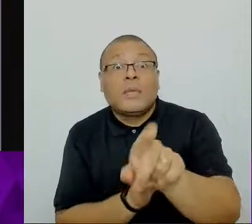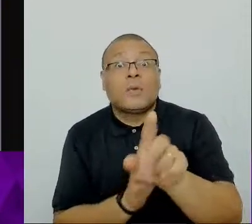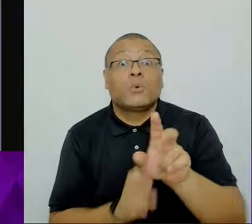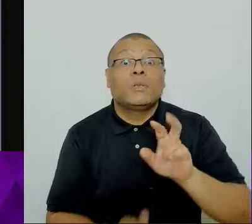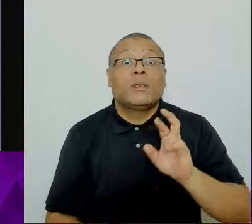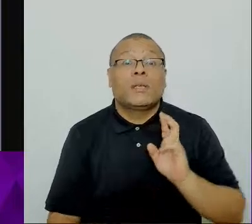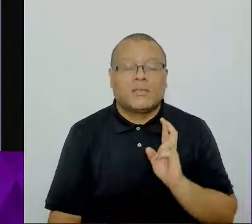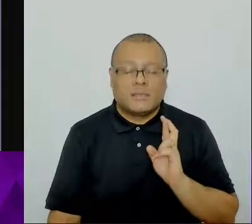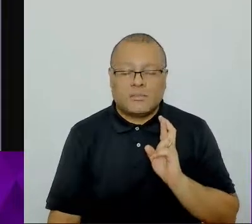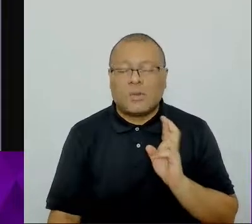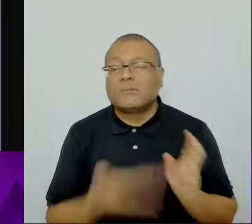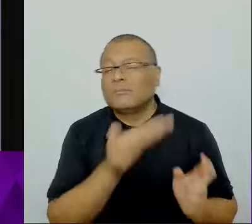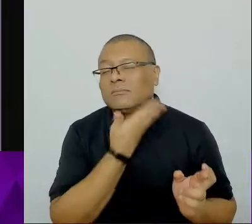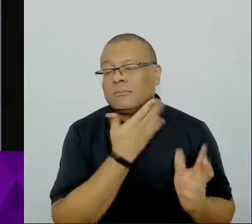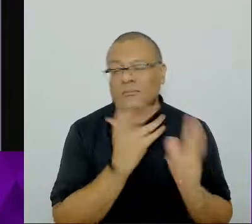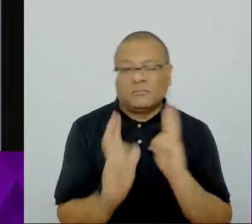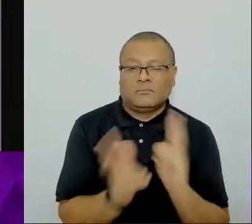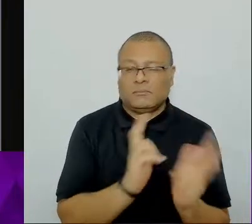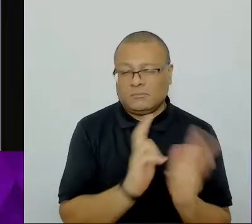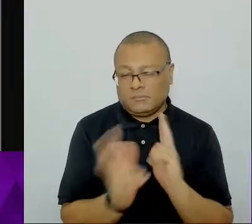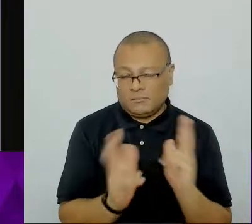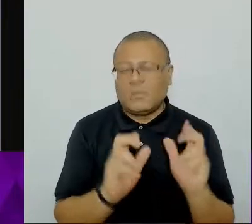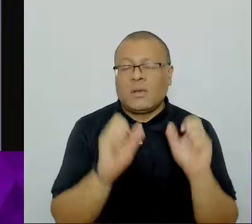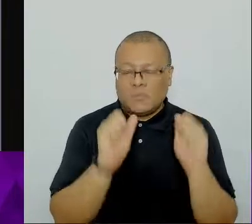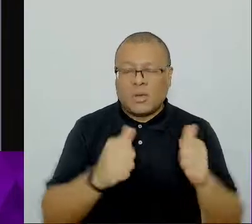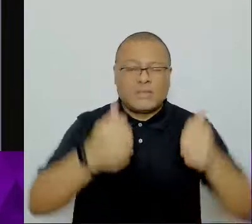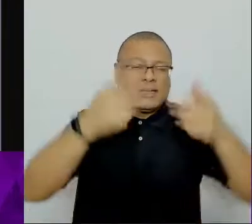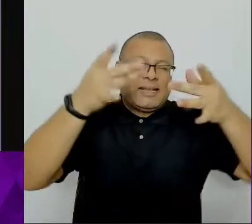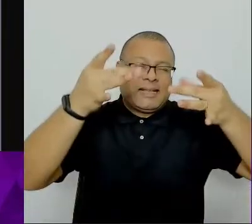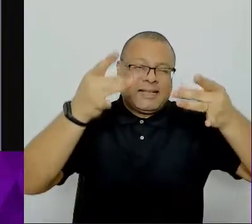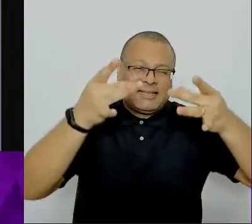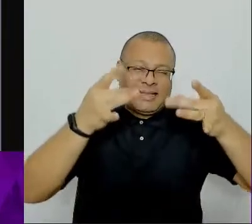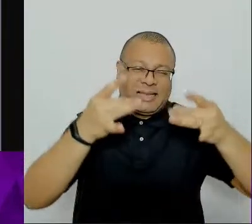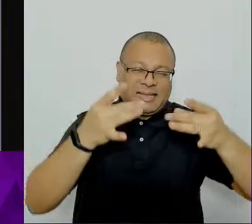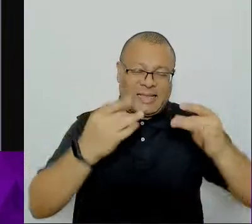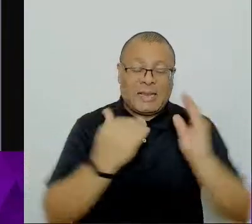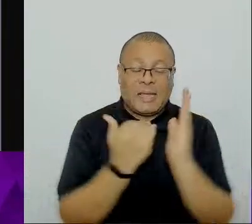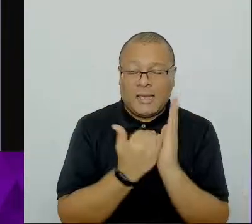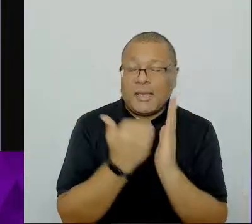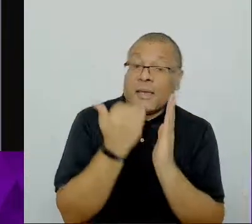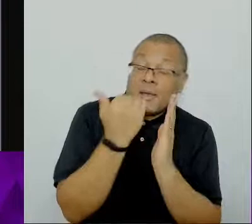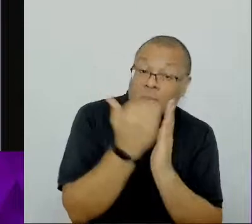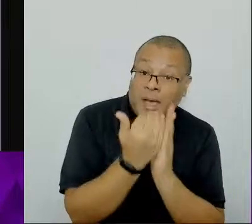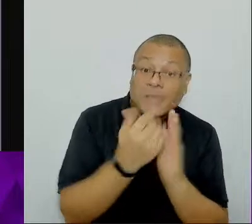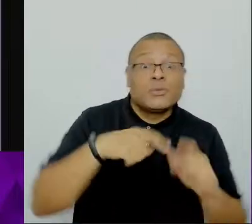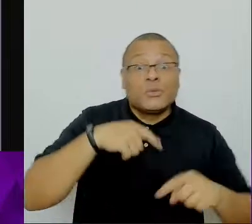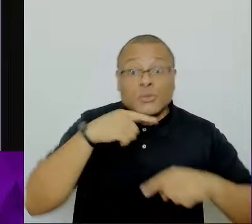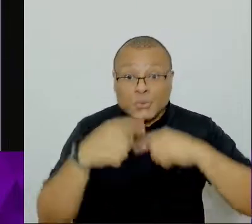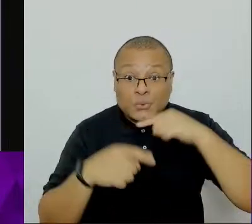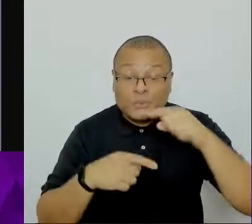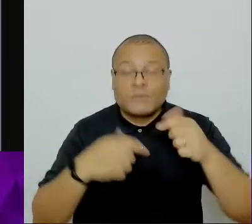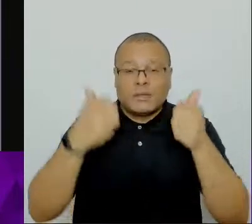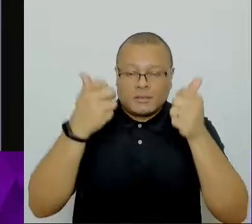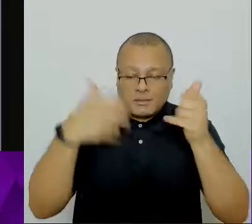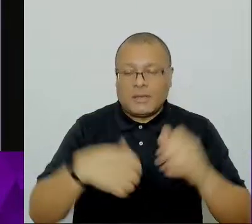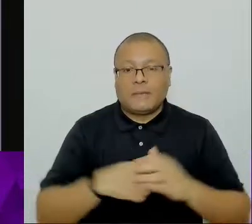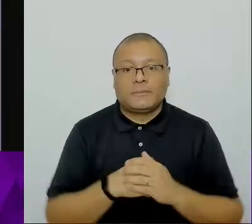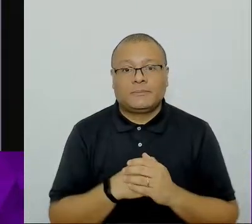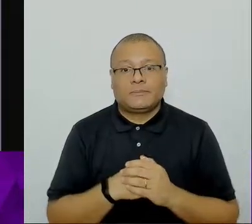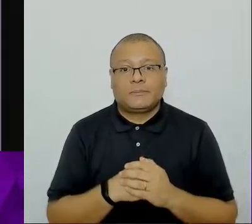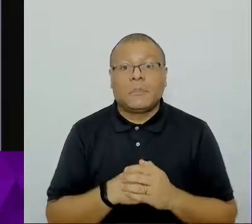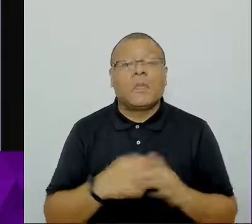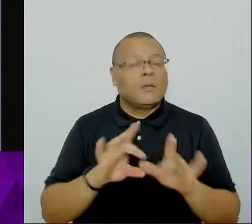de conversa com o palestrante, aí lá a gente pode conversar um pouco mais, tirar dúvidas, eu também me